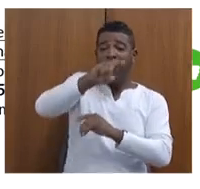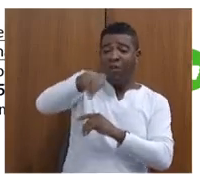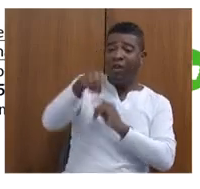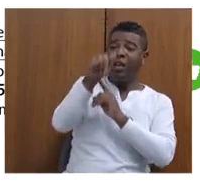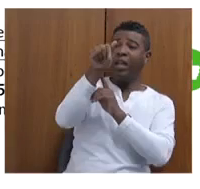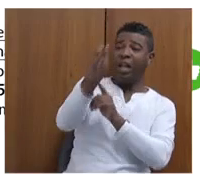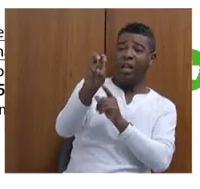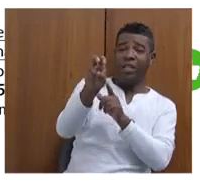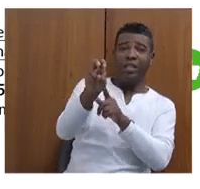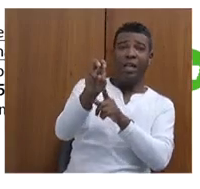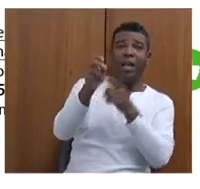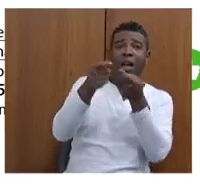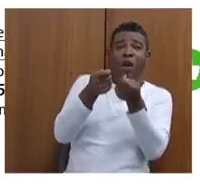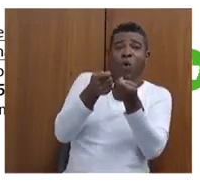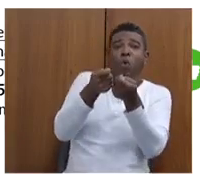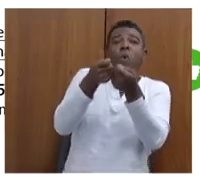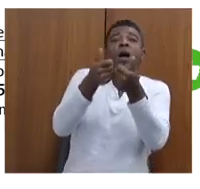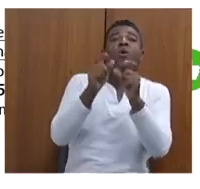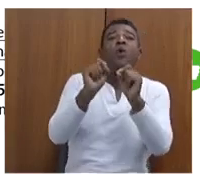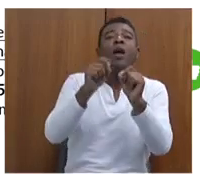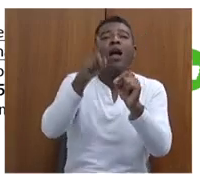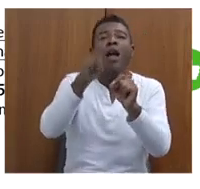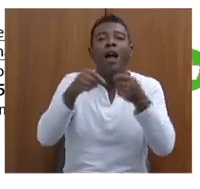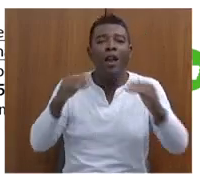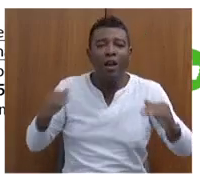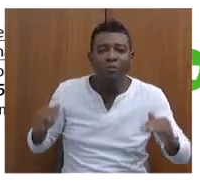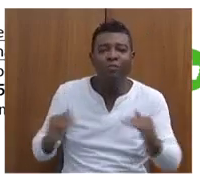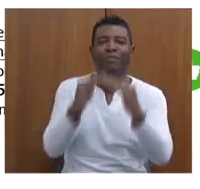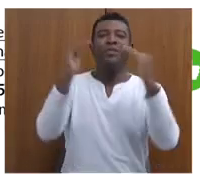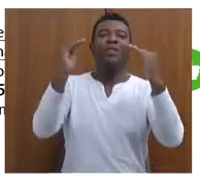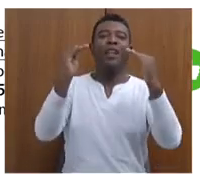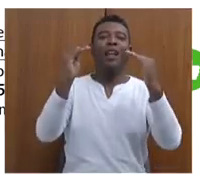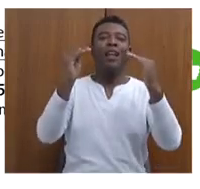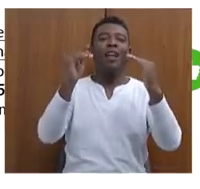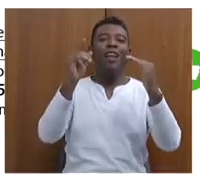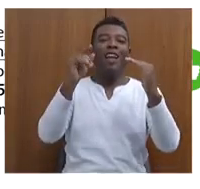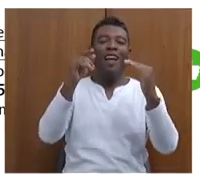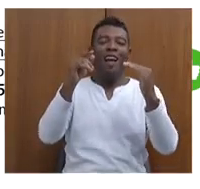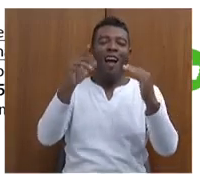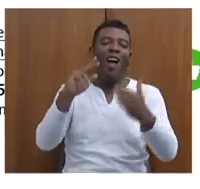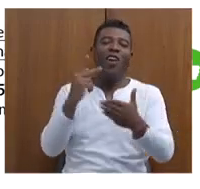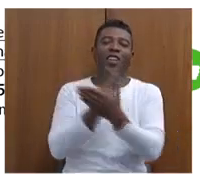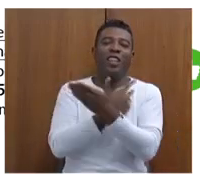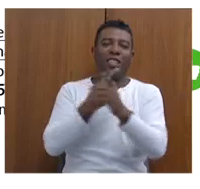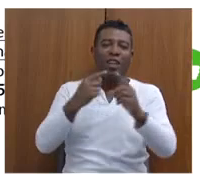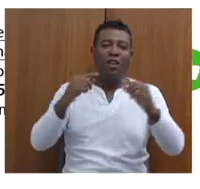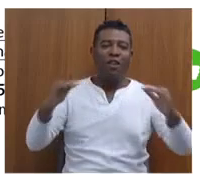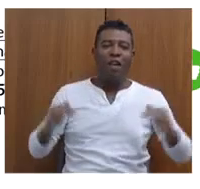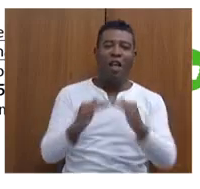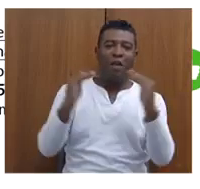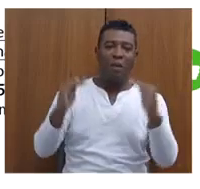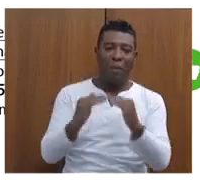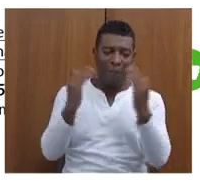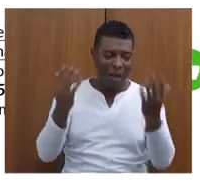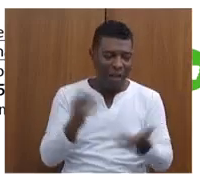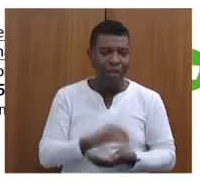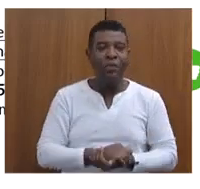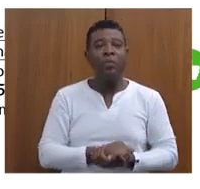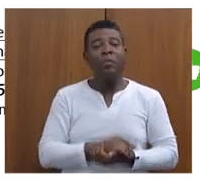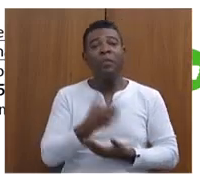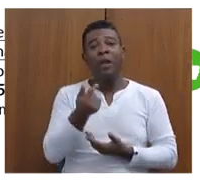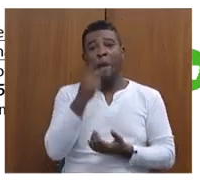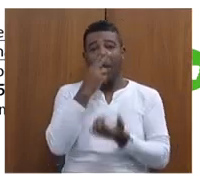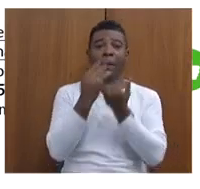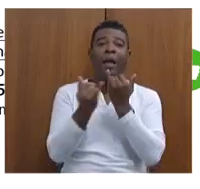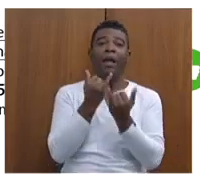quase podemos dizer empate técnico né como se fosse eu dizio né